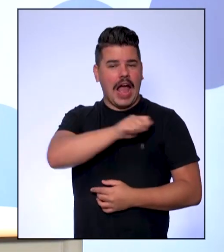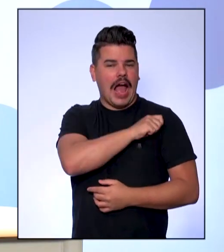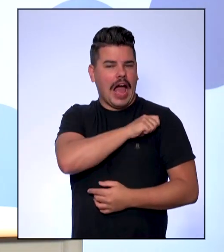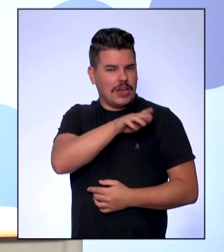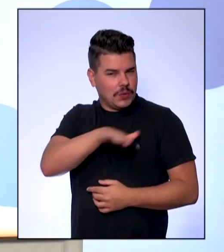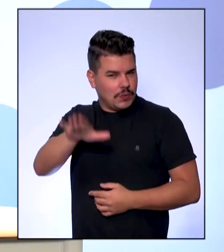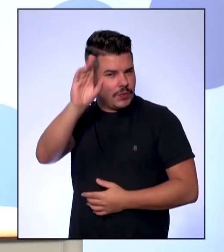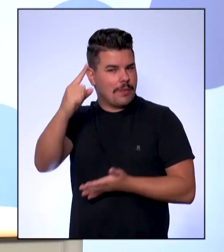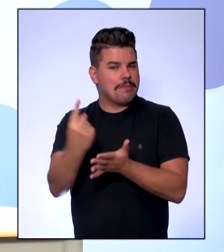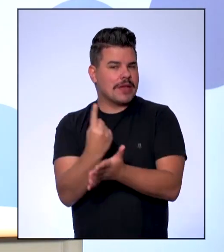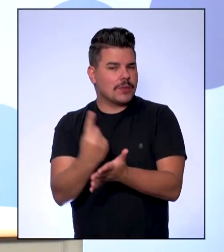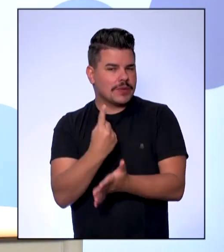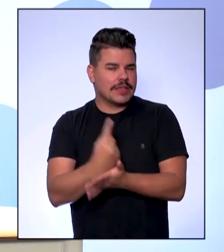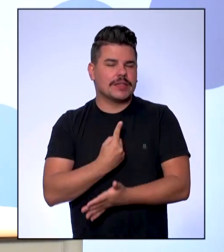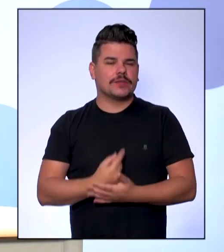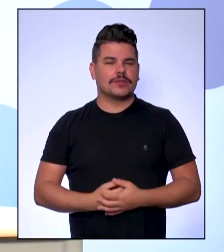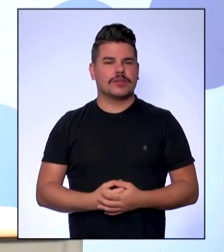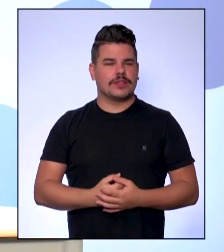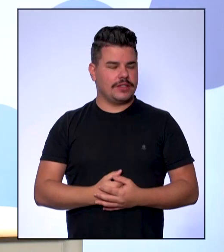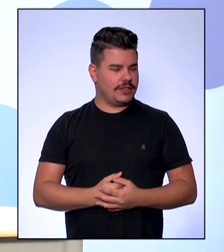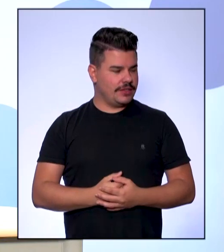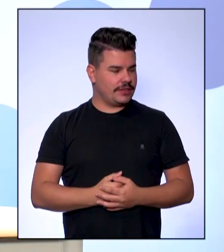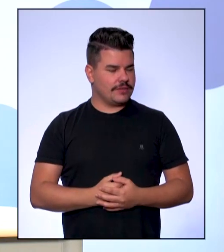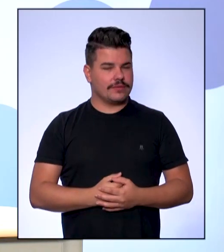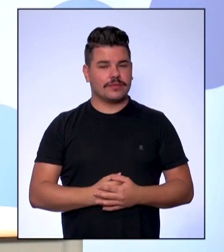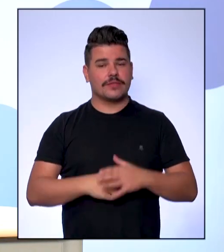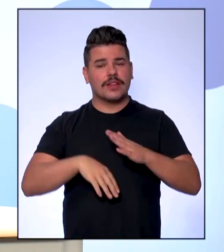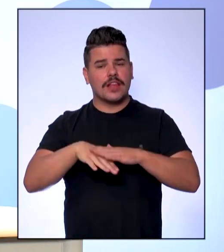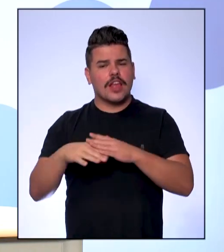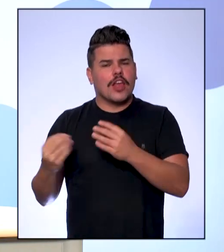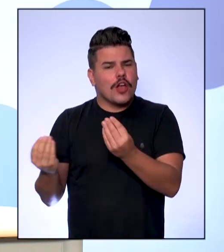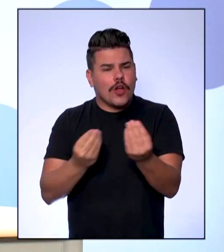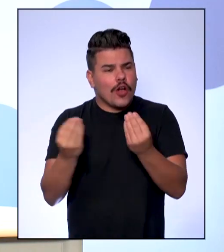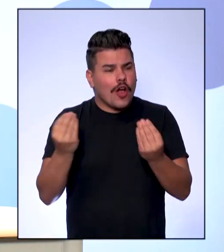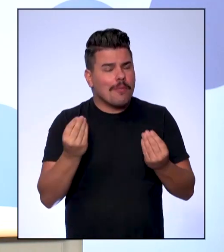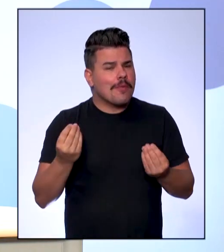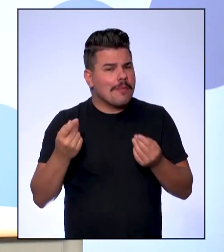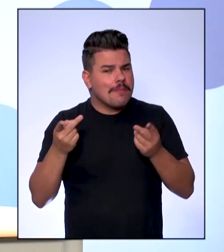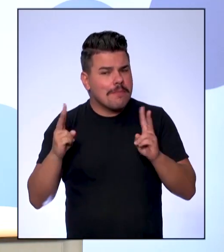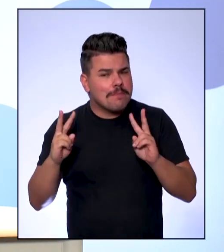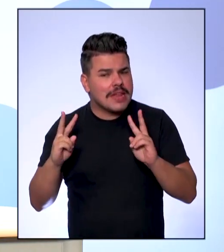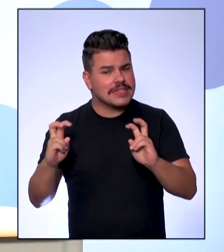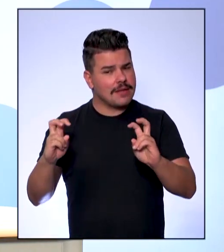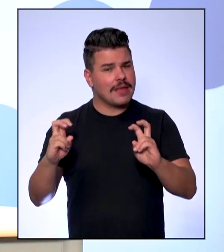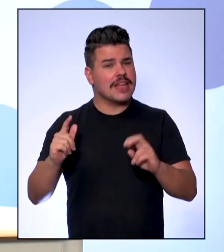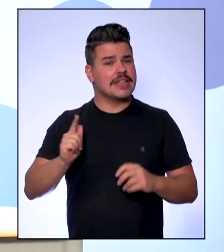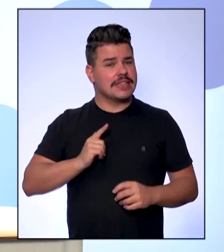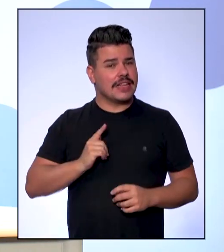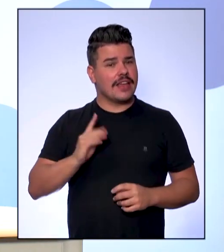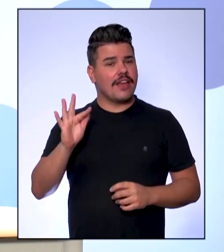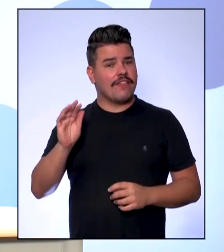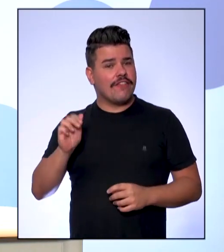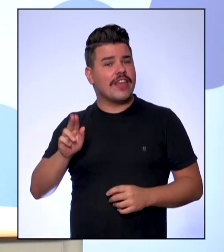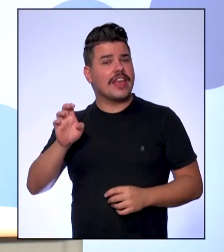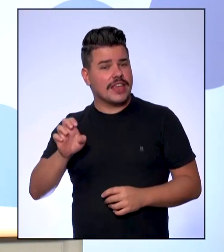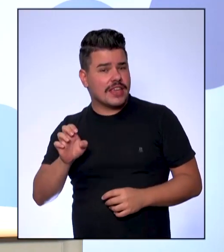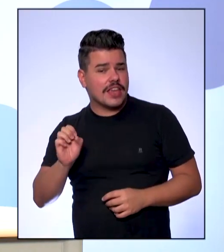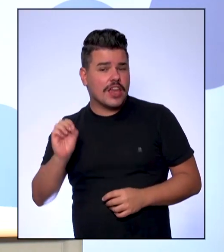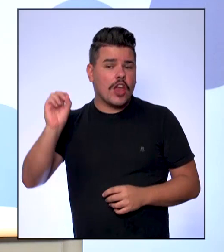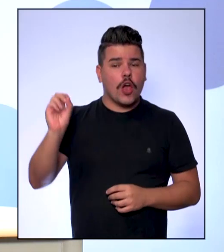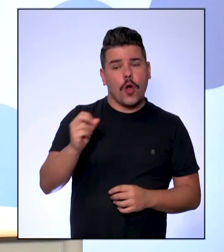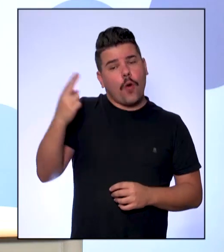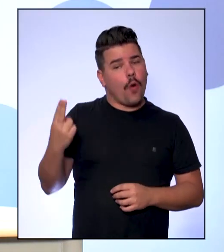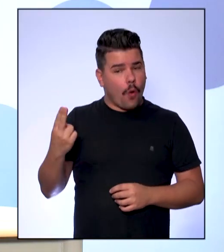professora Fabiana, como podemos identificar uma fake news? Como a gente saber se é fake news ou uma